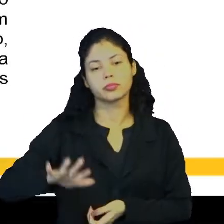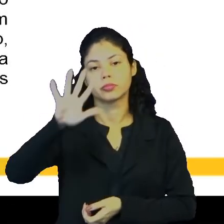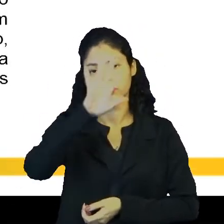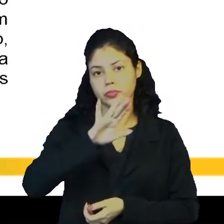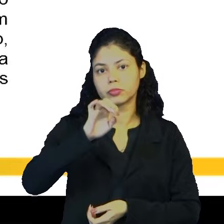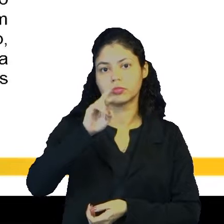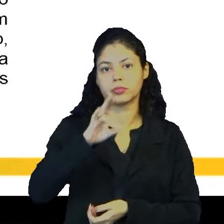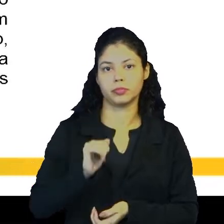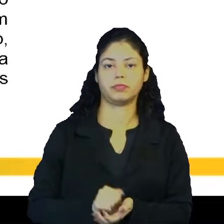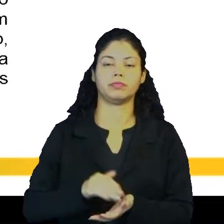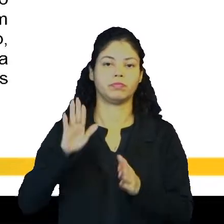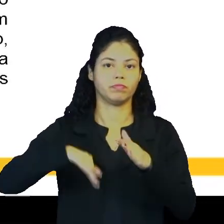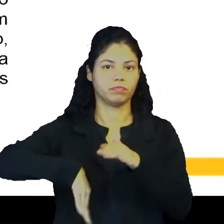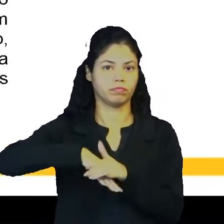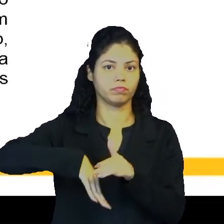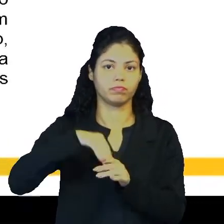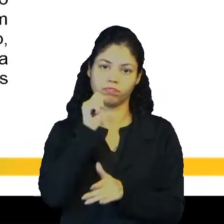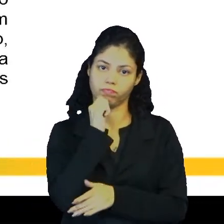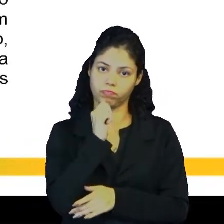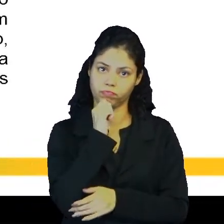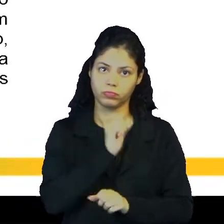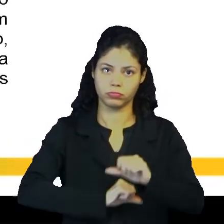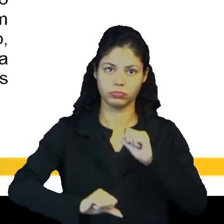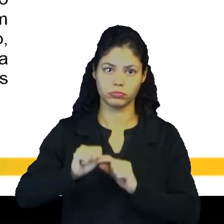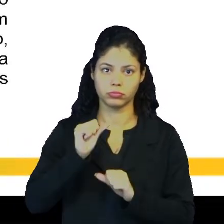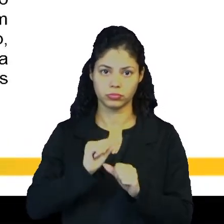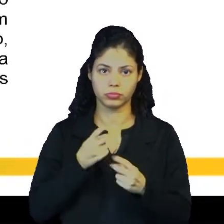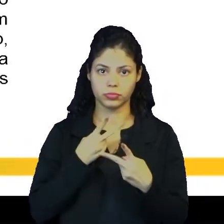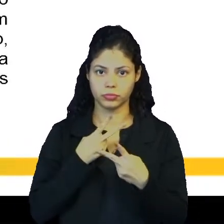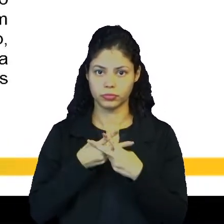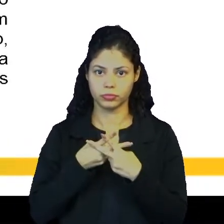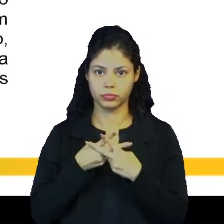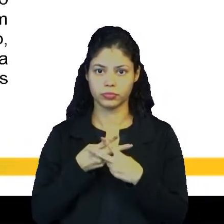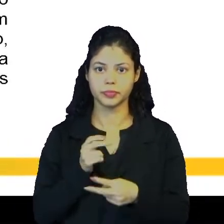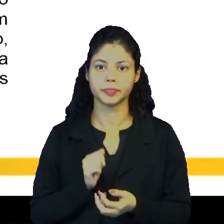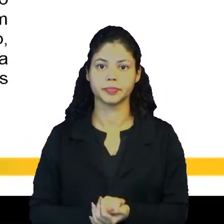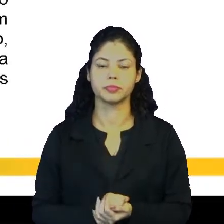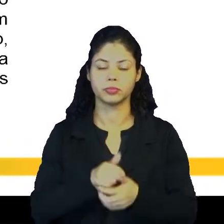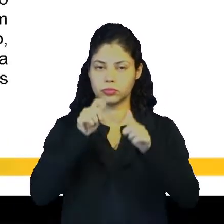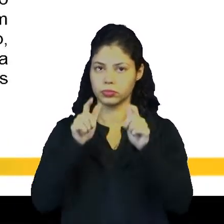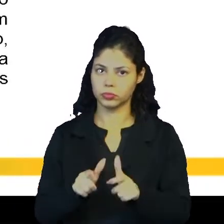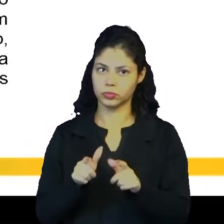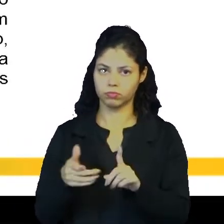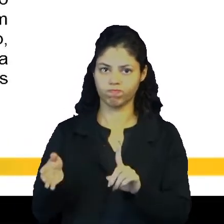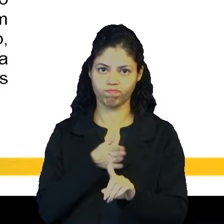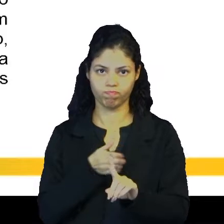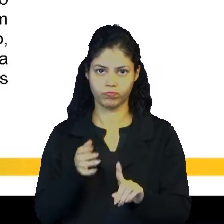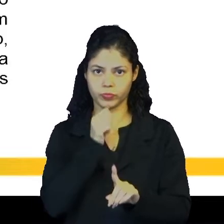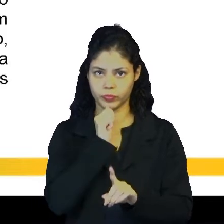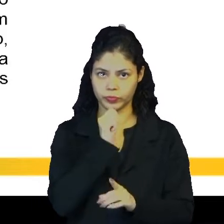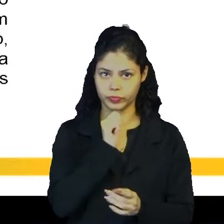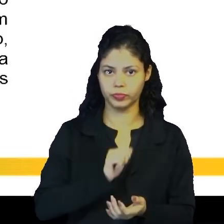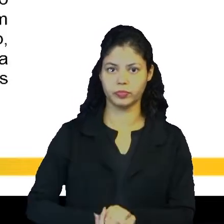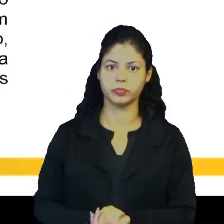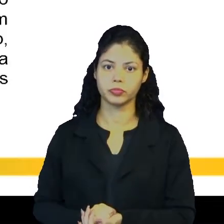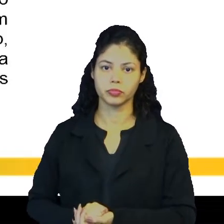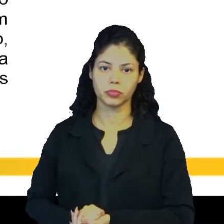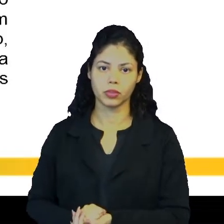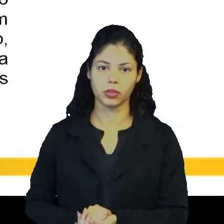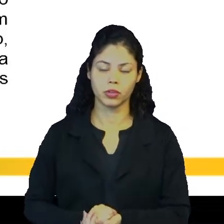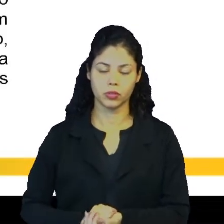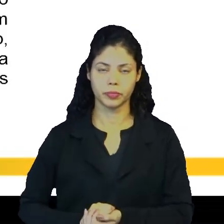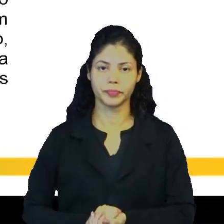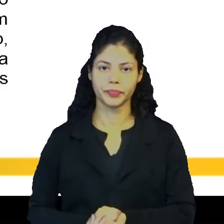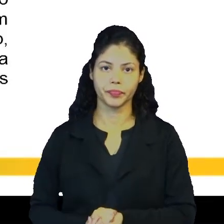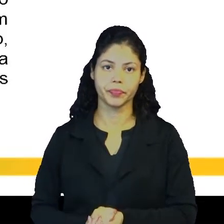principal estádio de futebol de Santiago, foram transformados em prisão e local de tortura. Heraldo